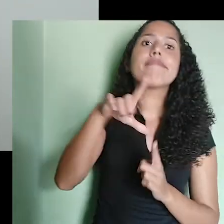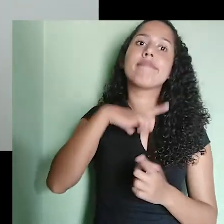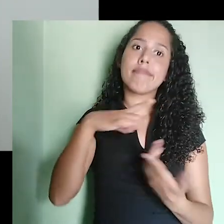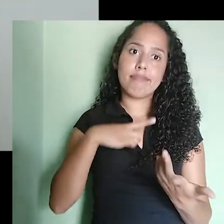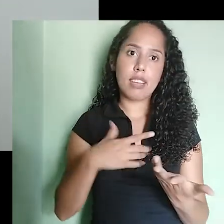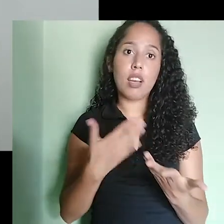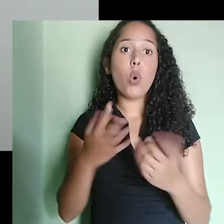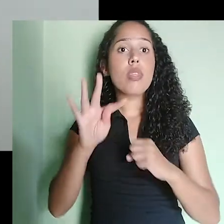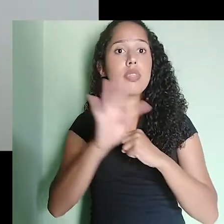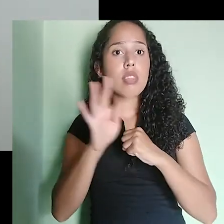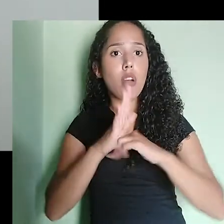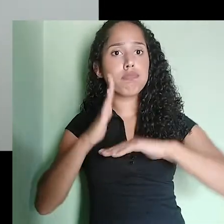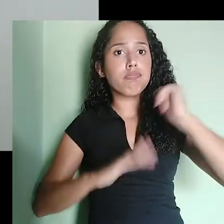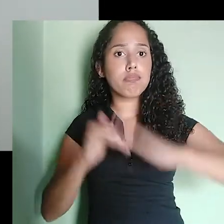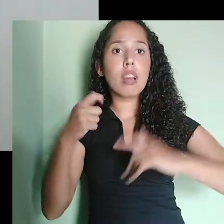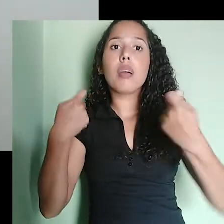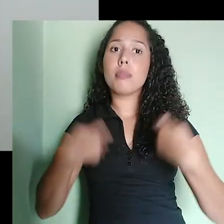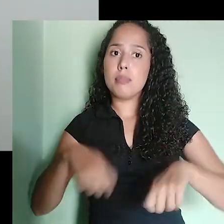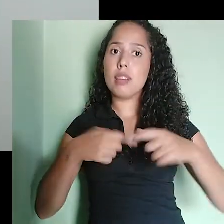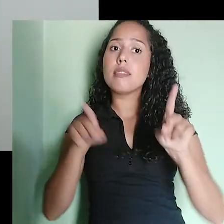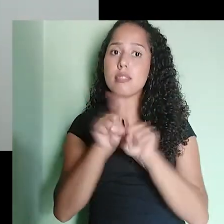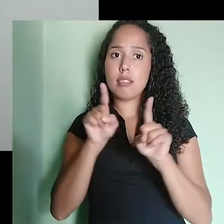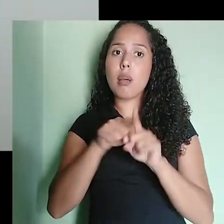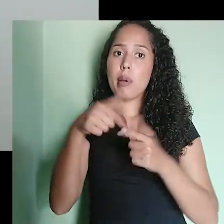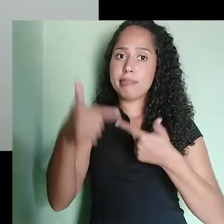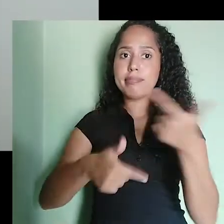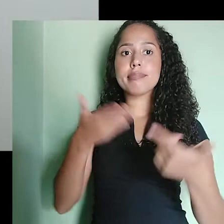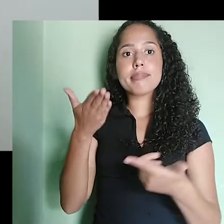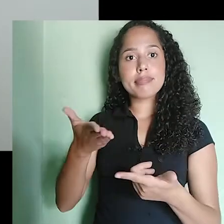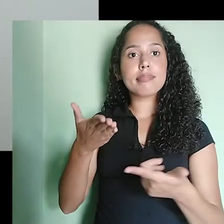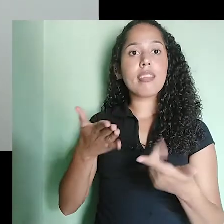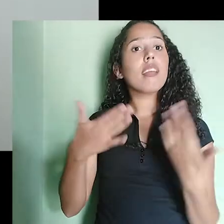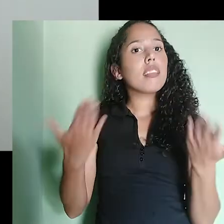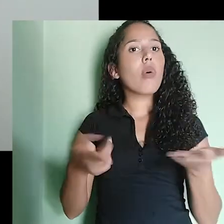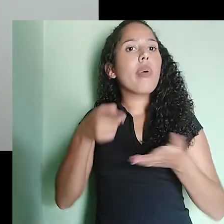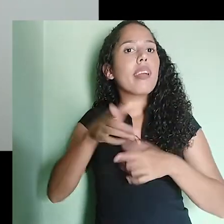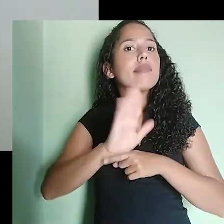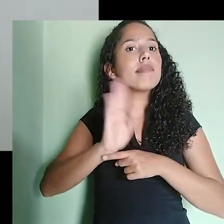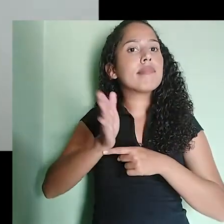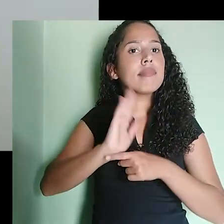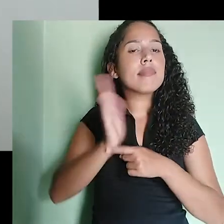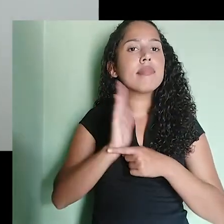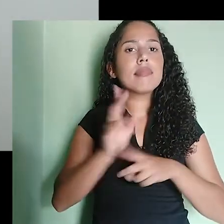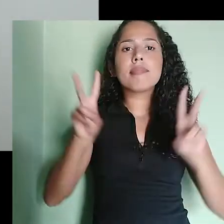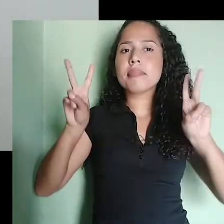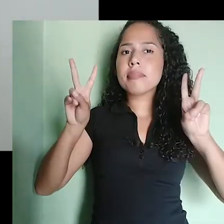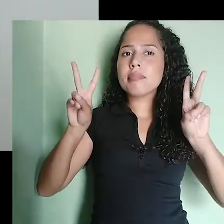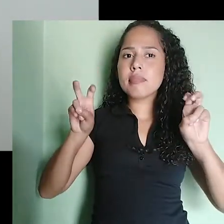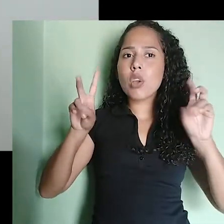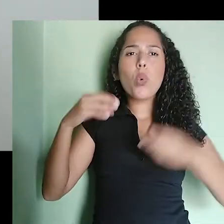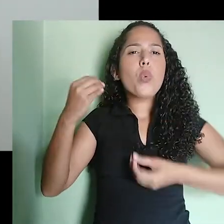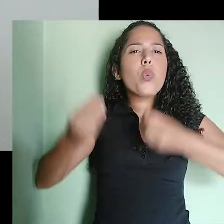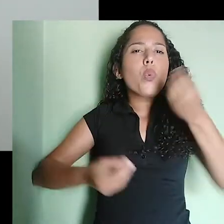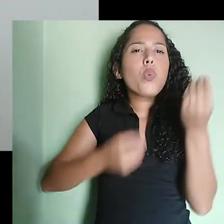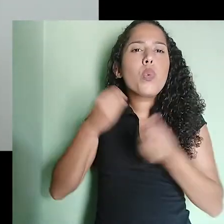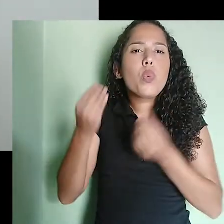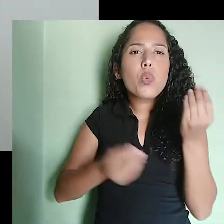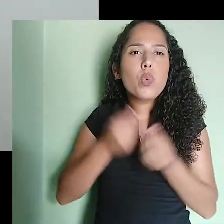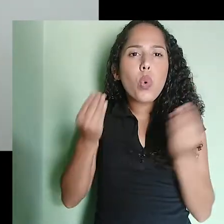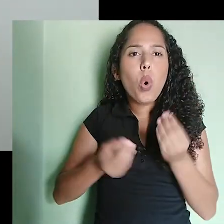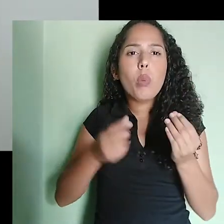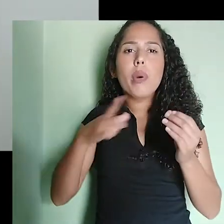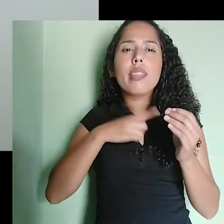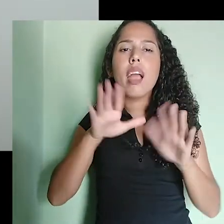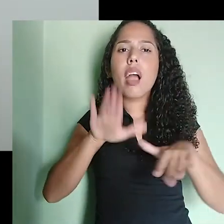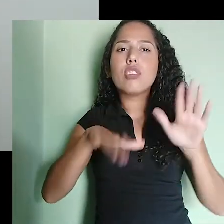fazer esse trabalho. Então, por isso, nesse vídeo, vamos abordar como excluir